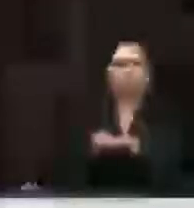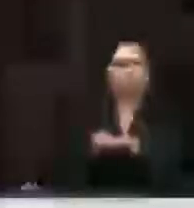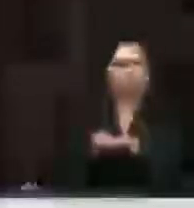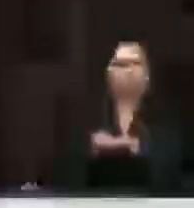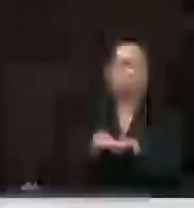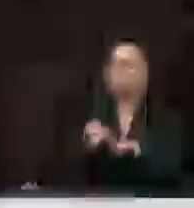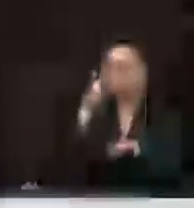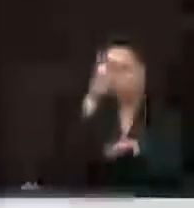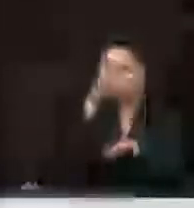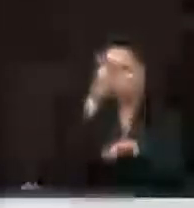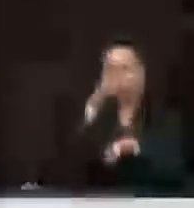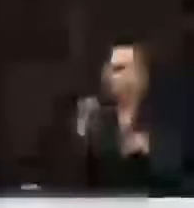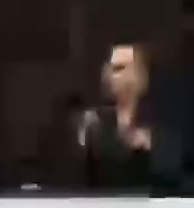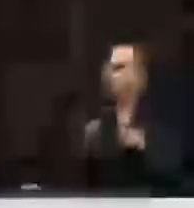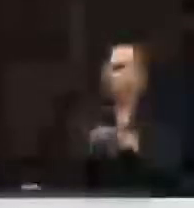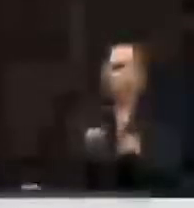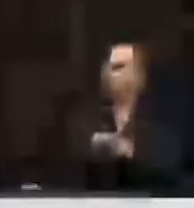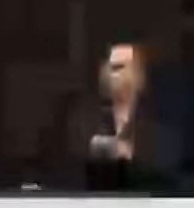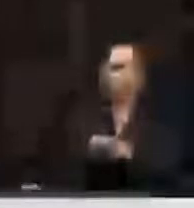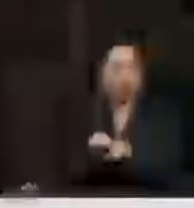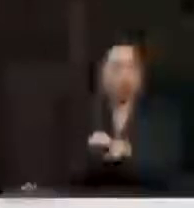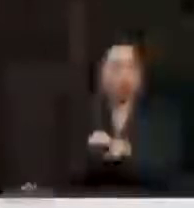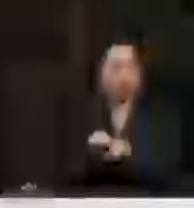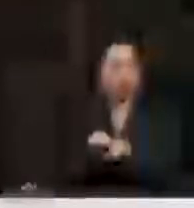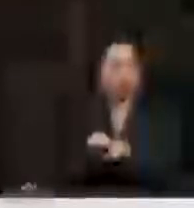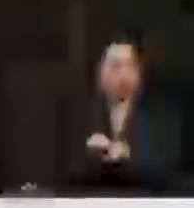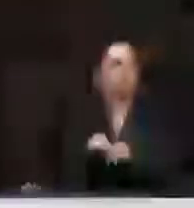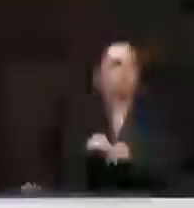Lembrar também do nosso Caó.